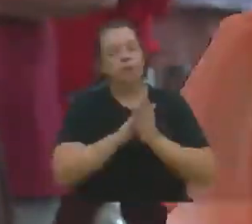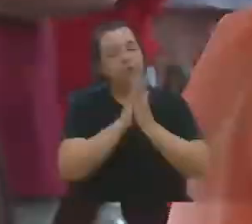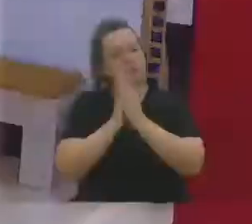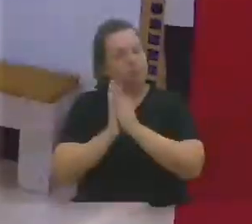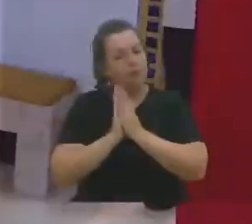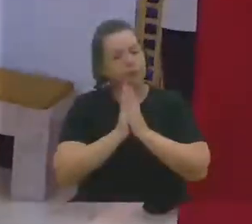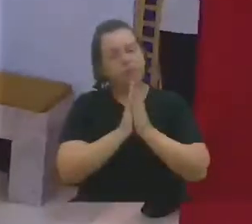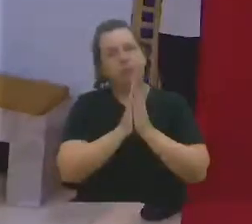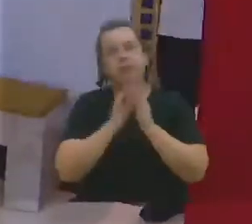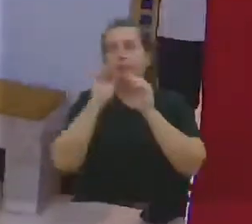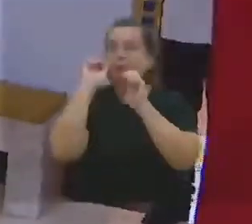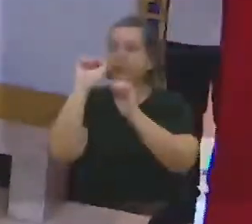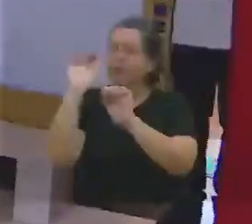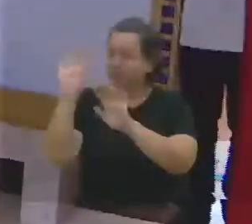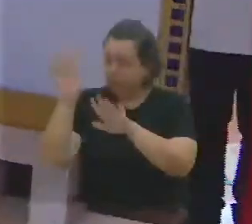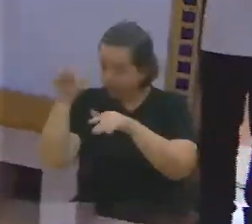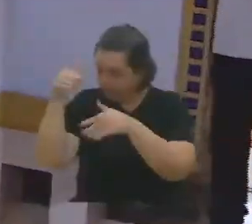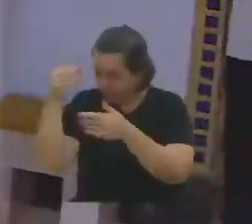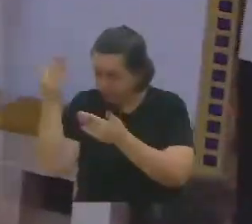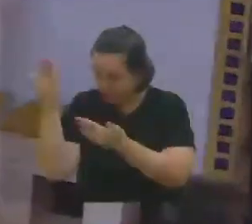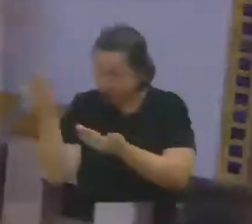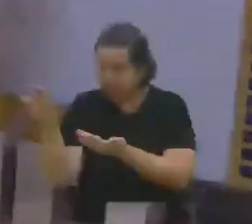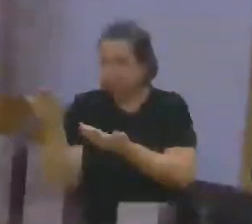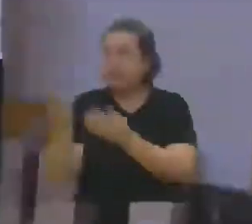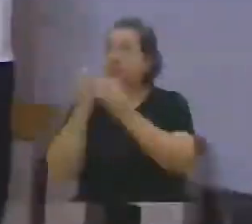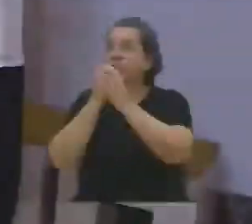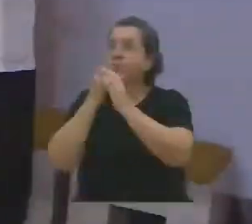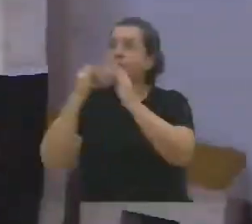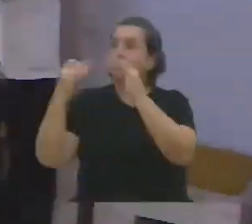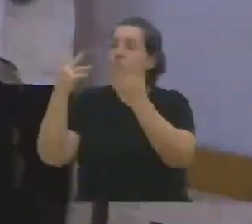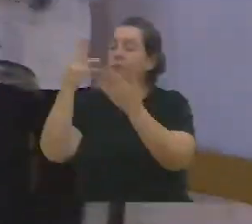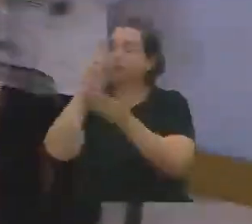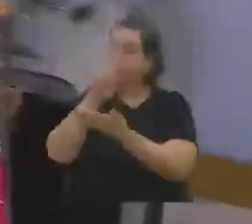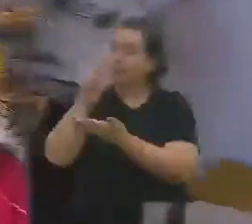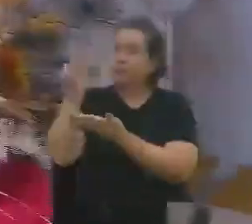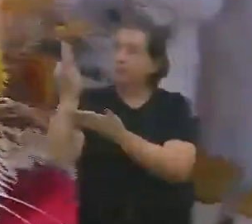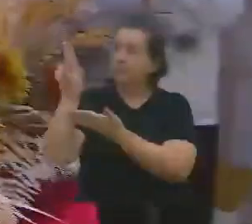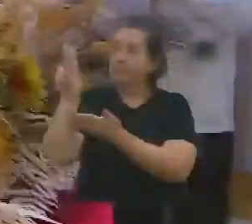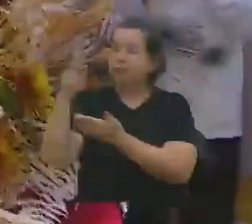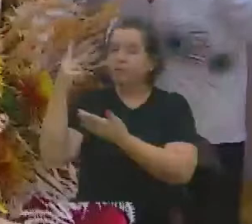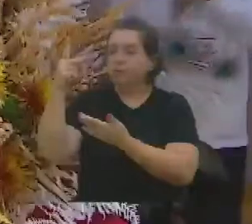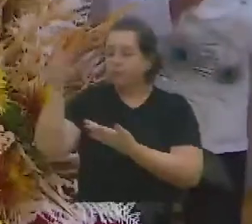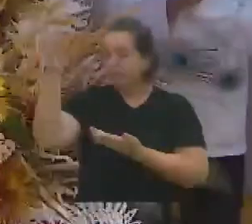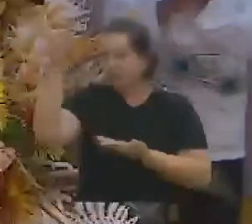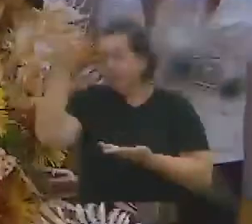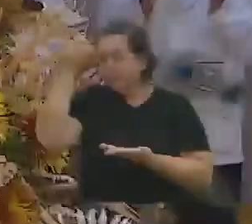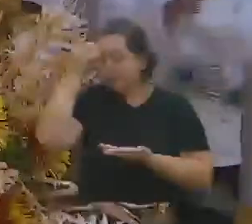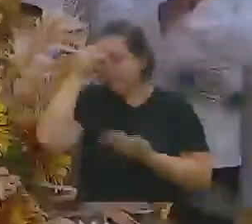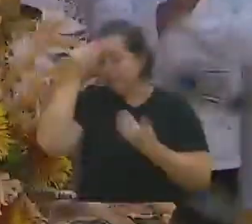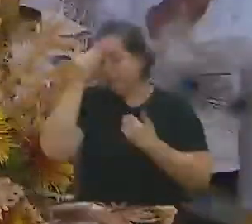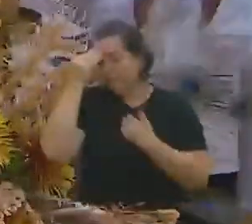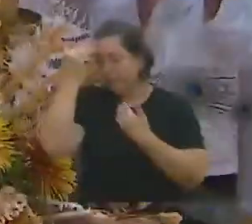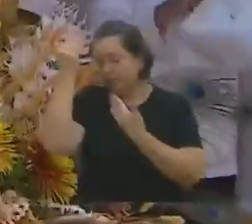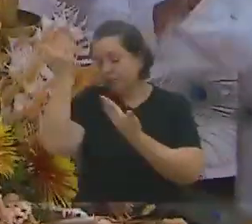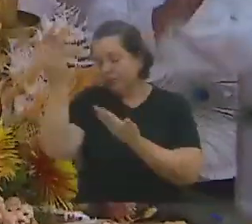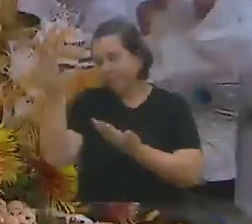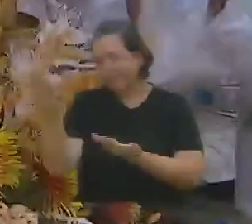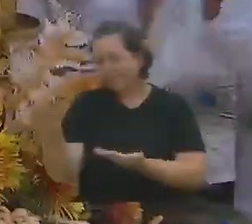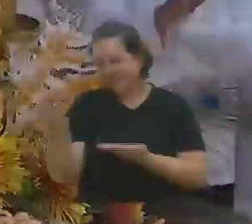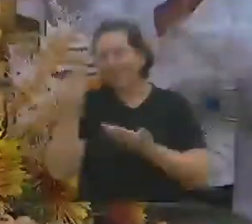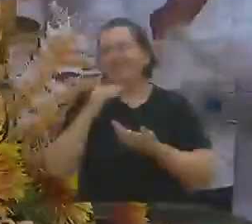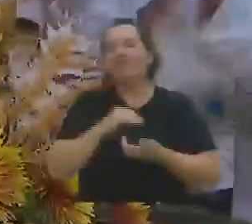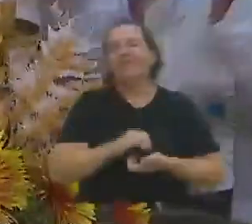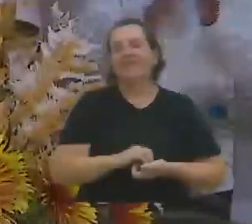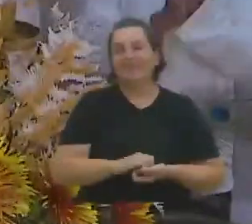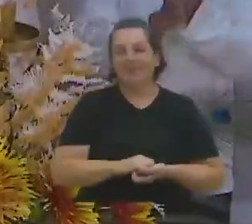louvamos, adoramos, bendizemos, damos glória ao vosso nome, vossos